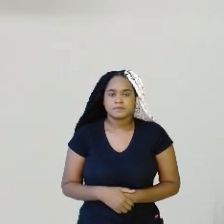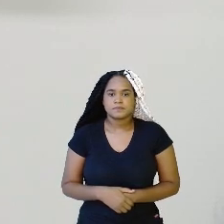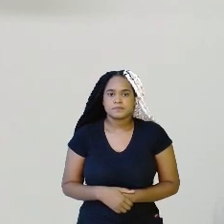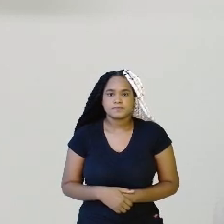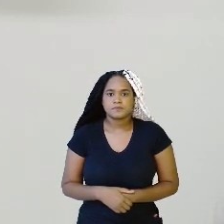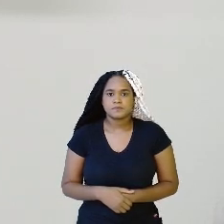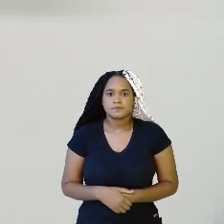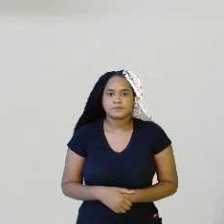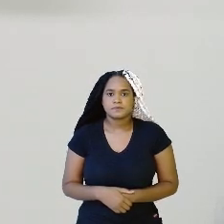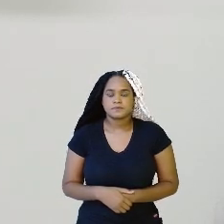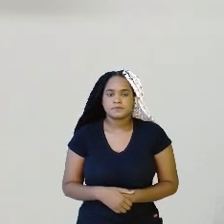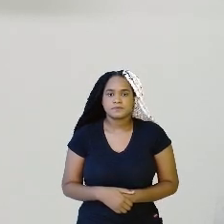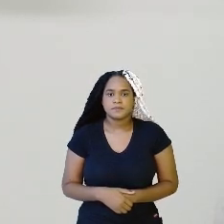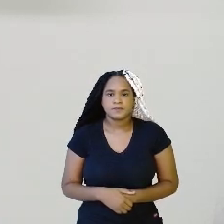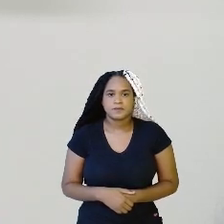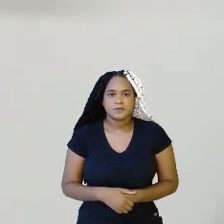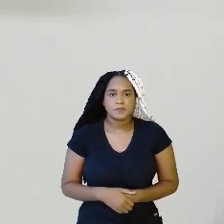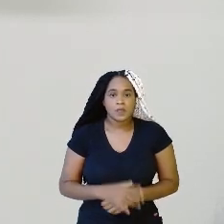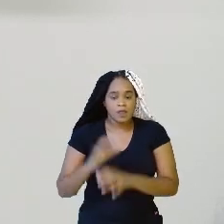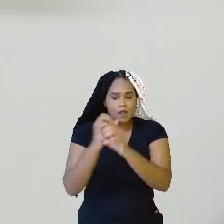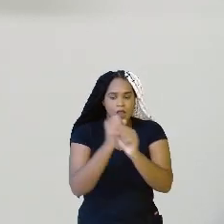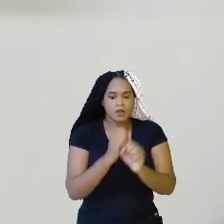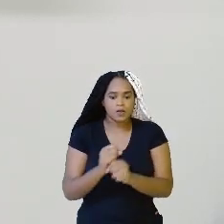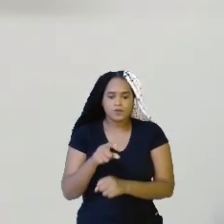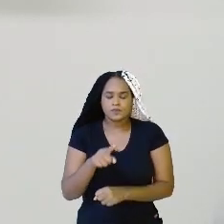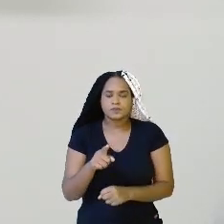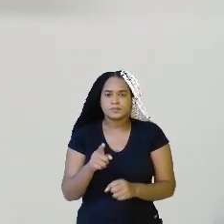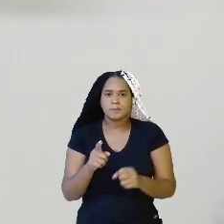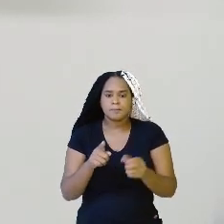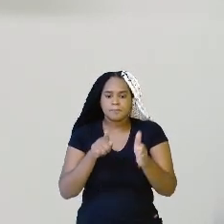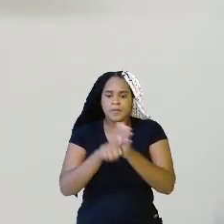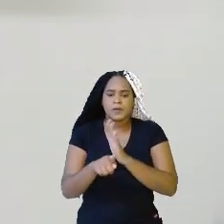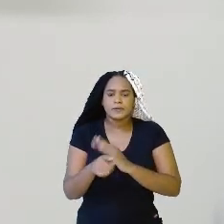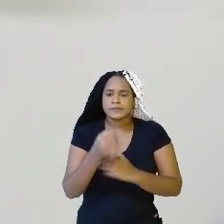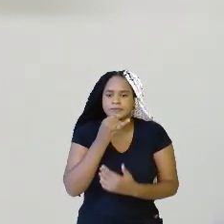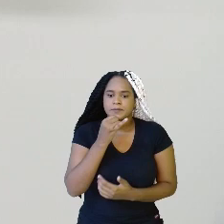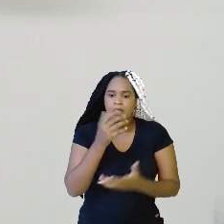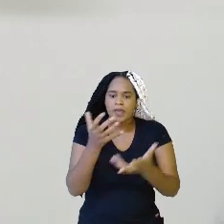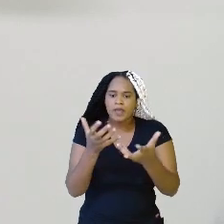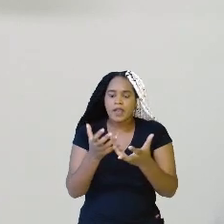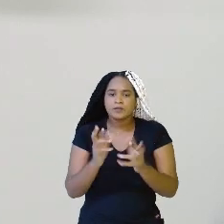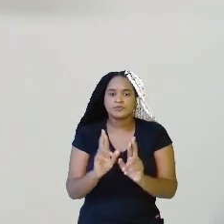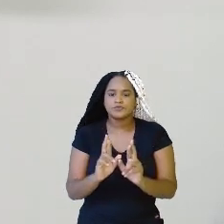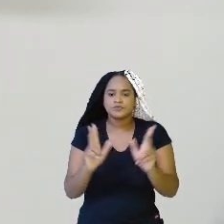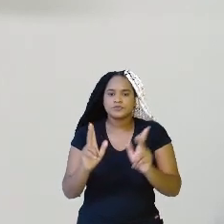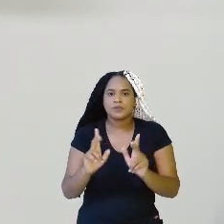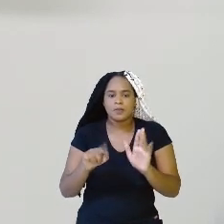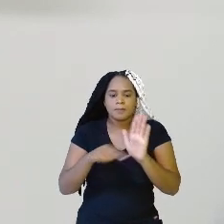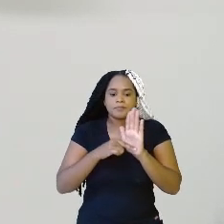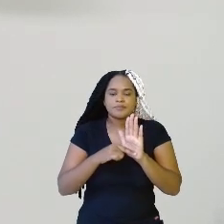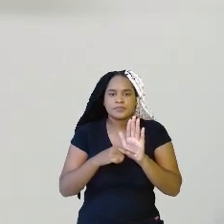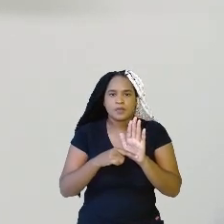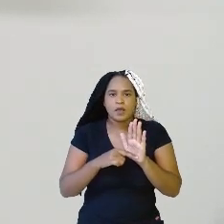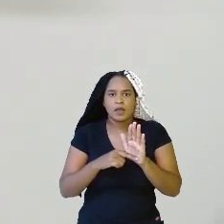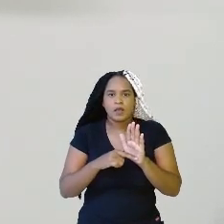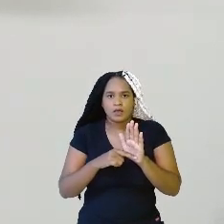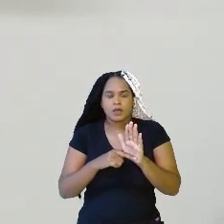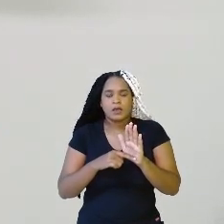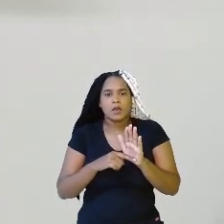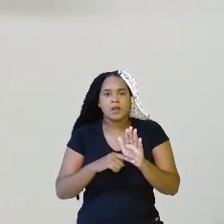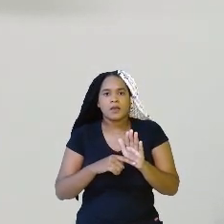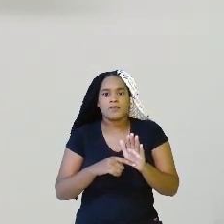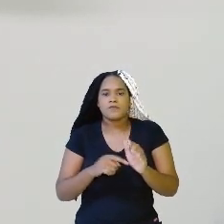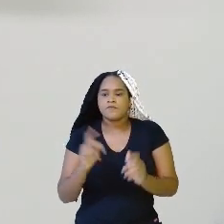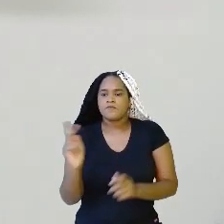escutar, quero saber a diferença de tais valores, subtração, decimal ou